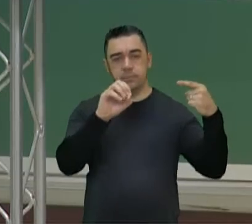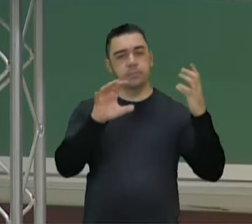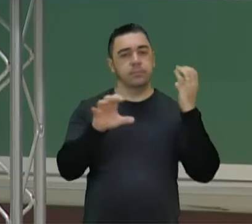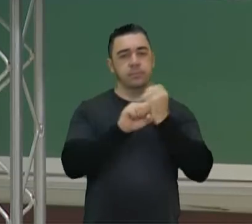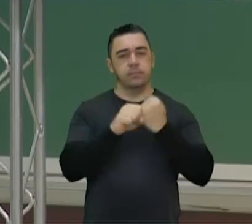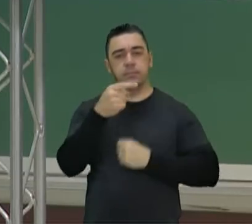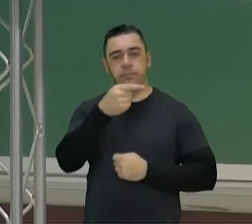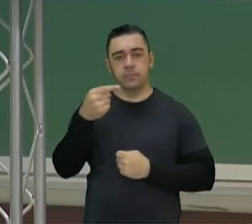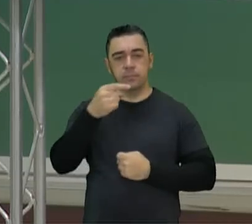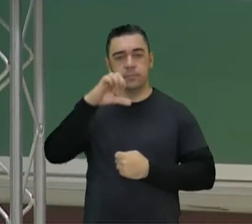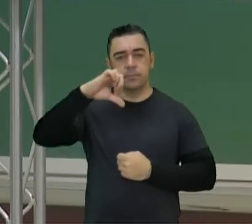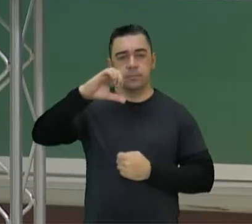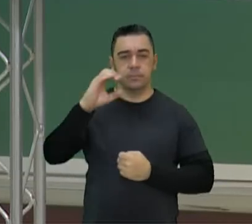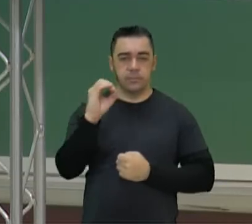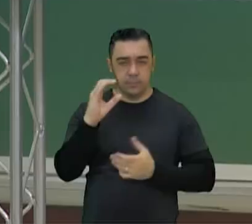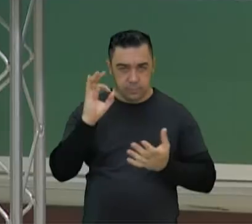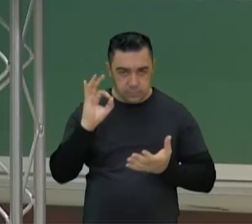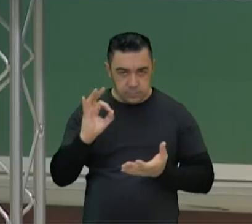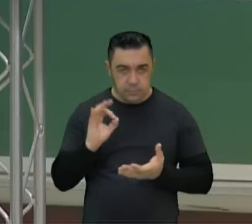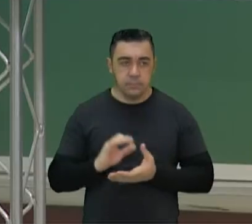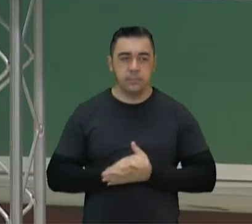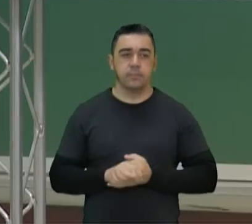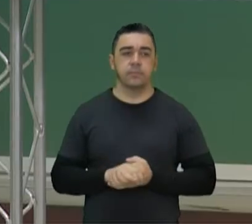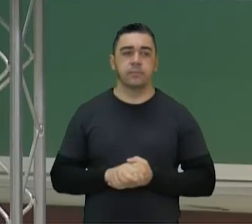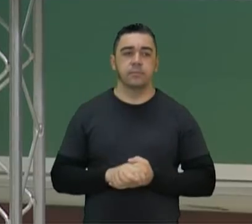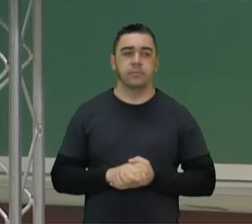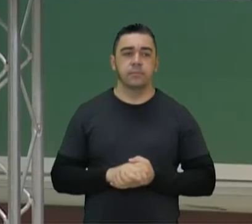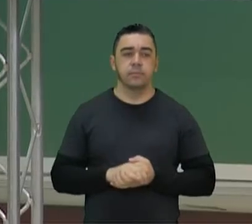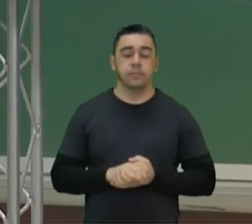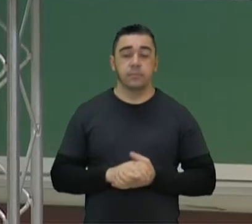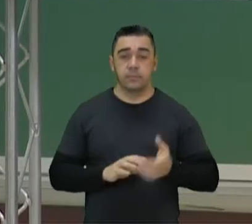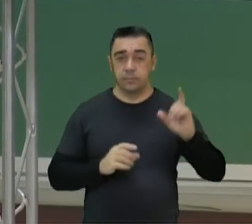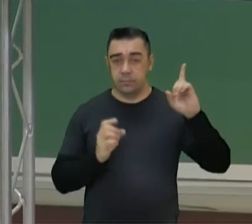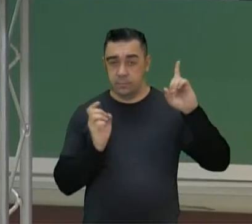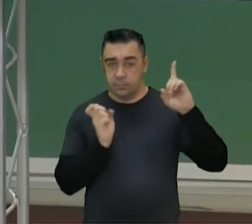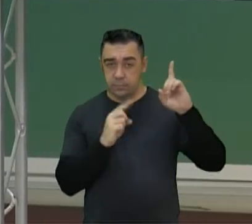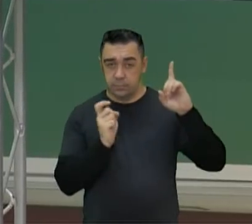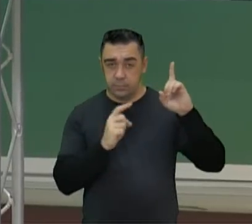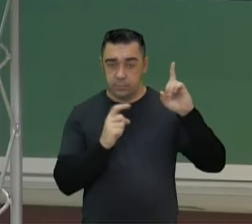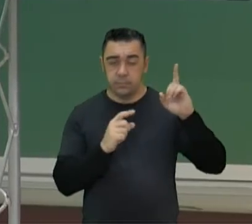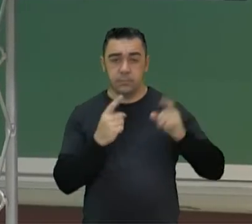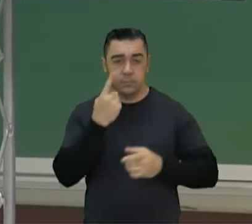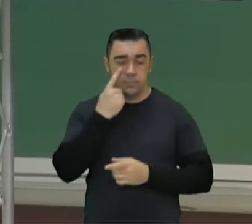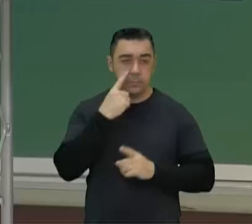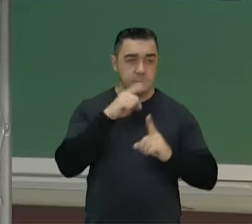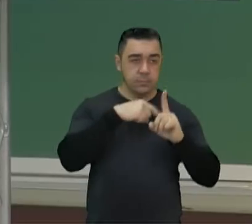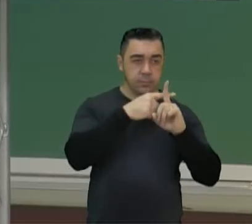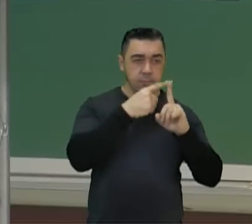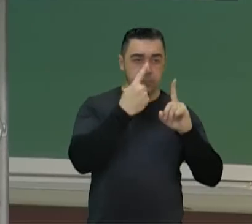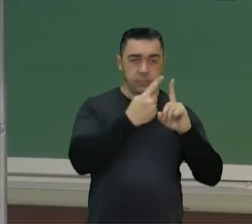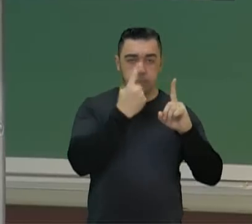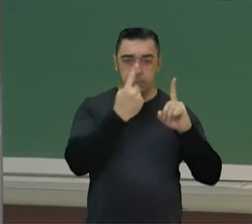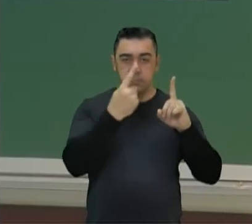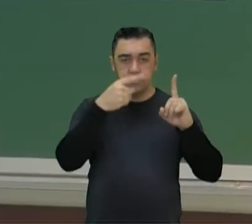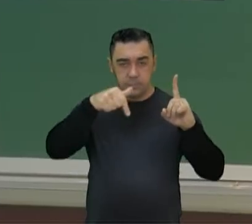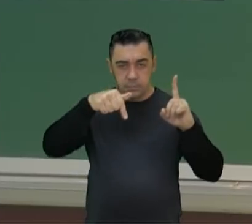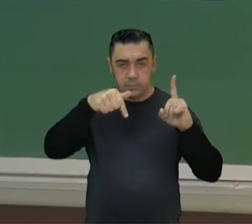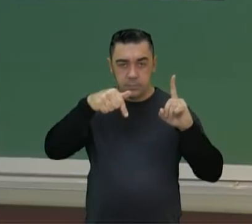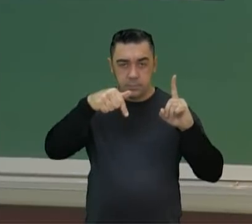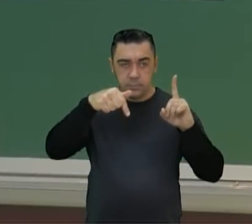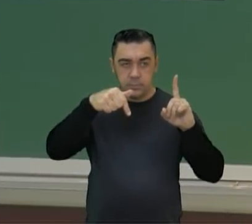40, menos 90. Na letra D, mais